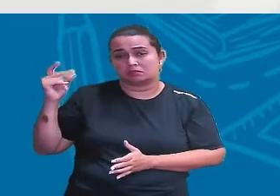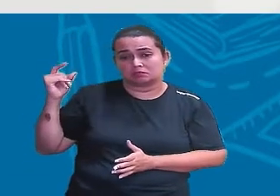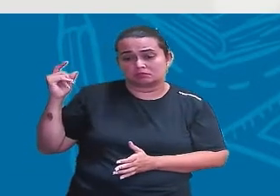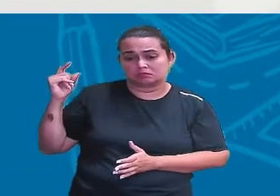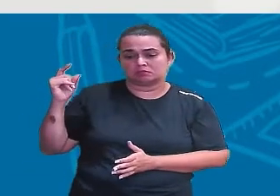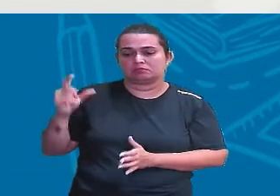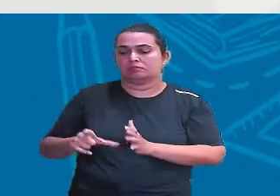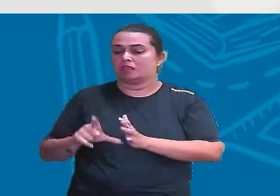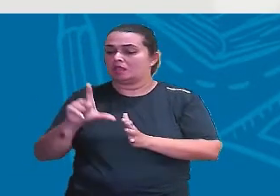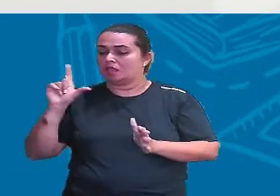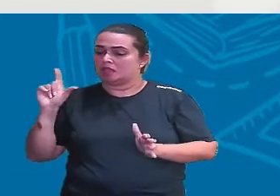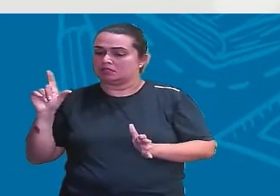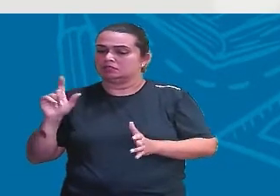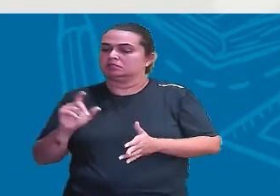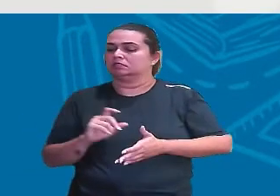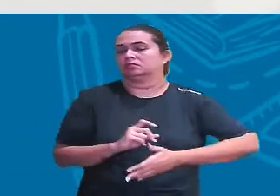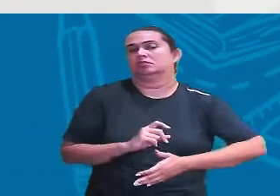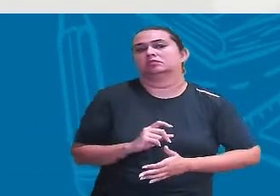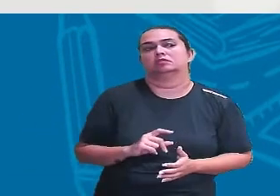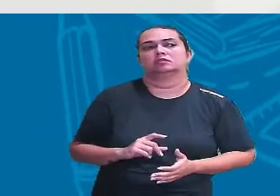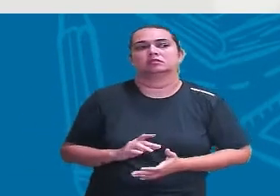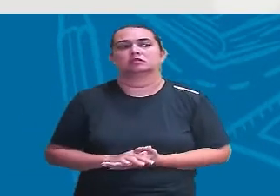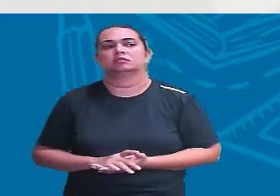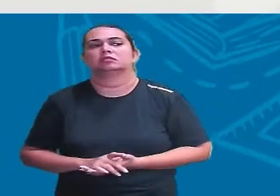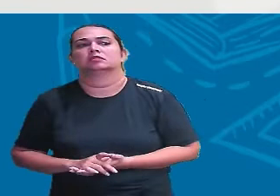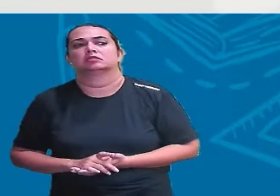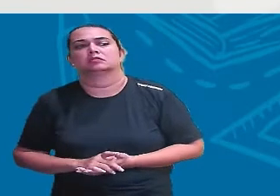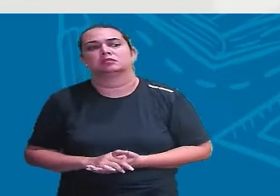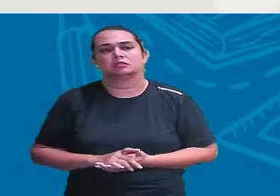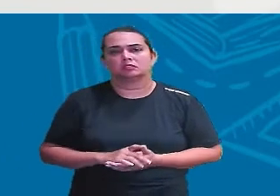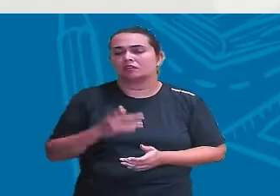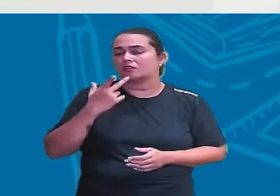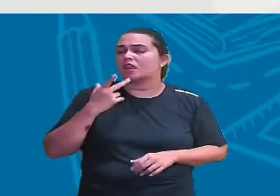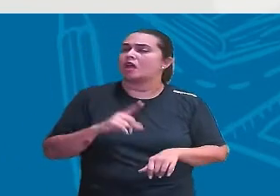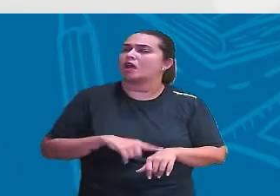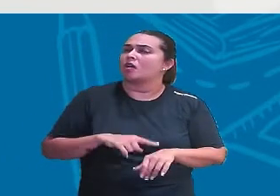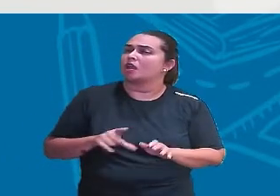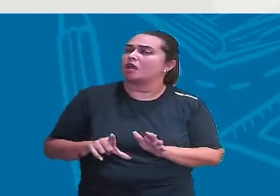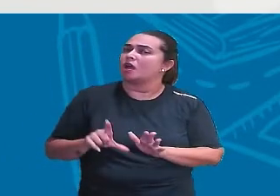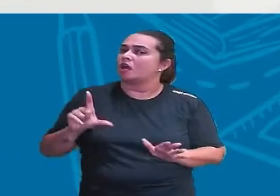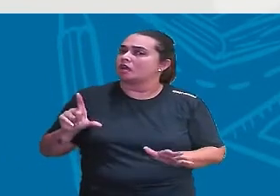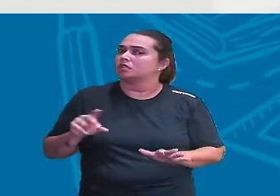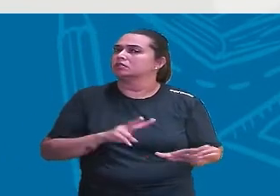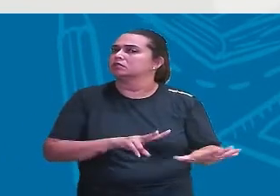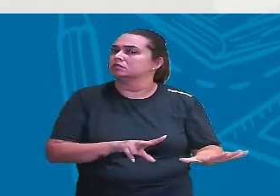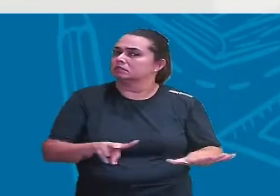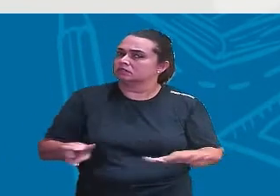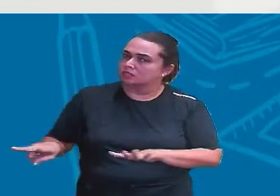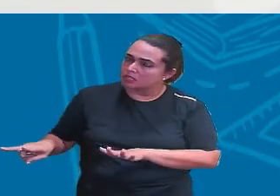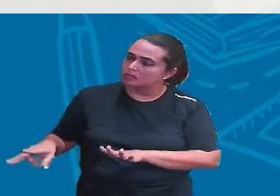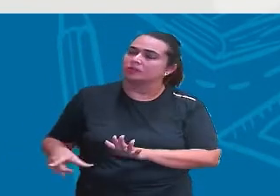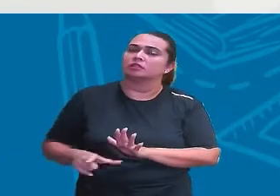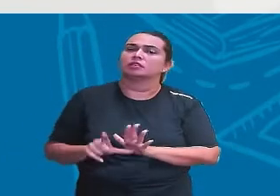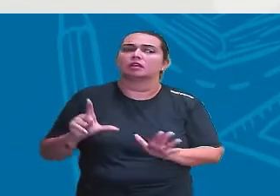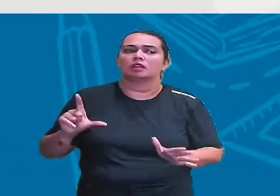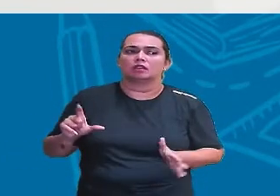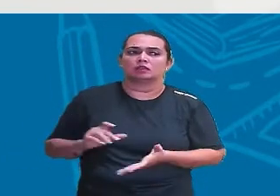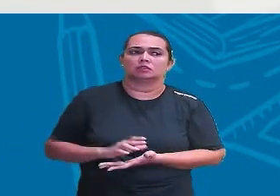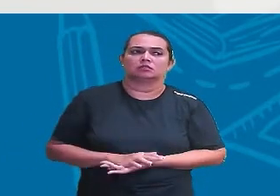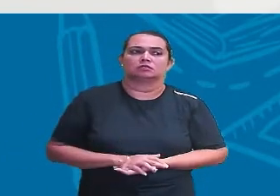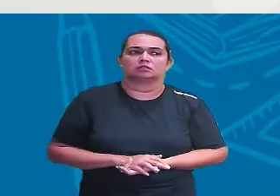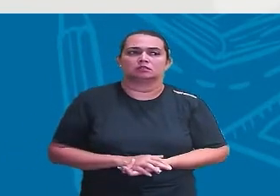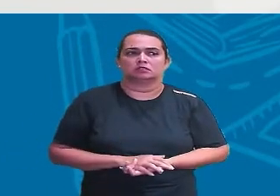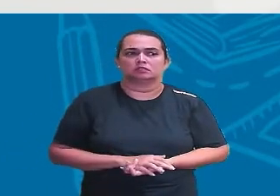Muito utilizado para antes, quando a gente quer falar alguma coisa sobre horas. Dias da semana a gente prega muito, ó,